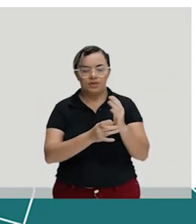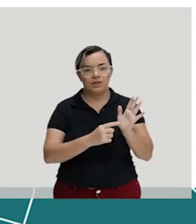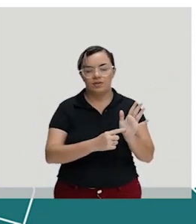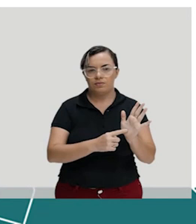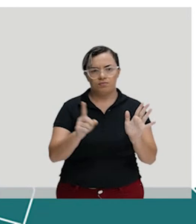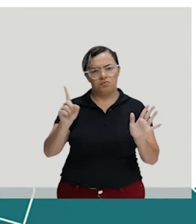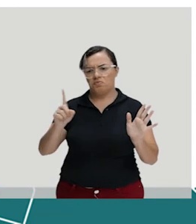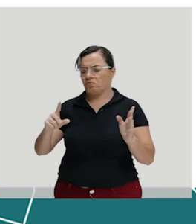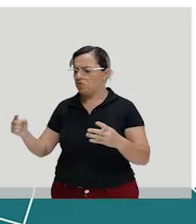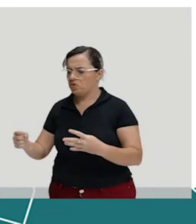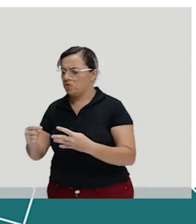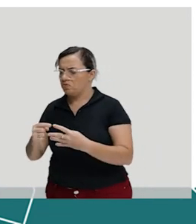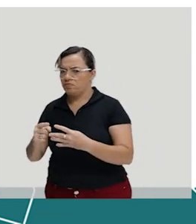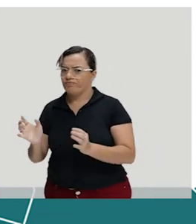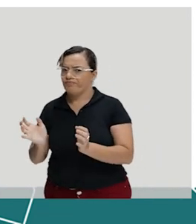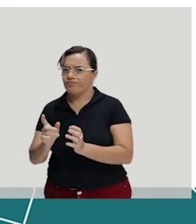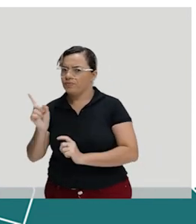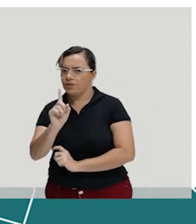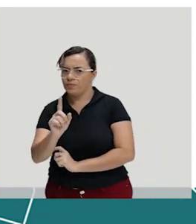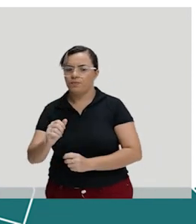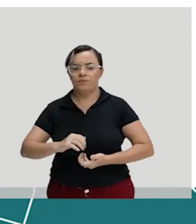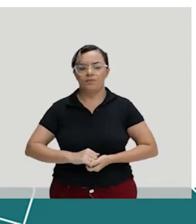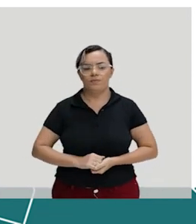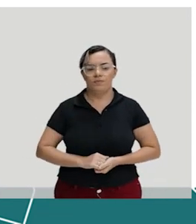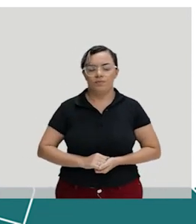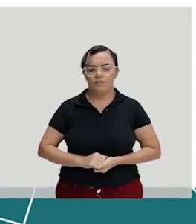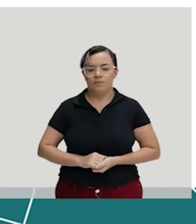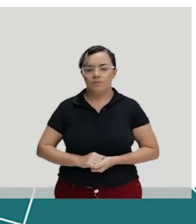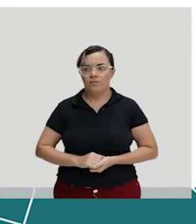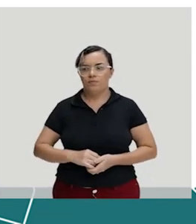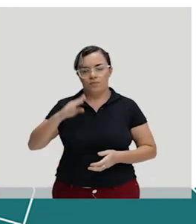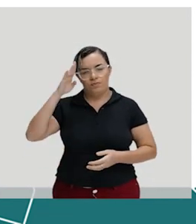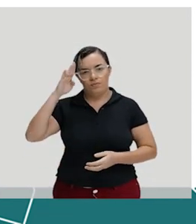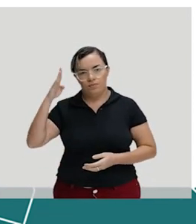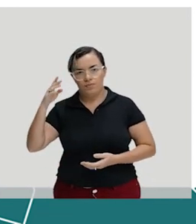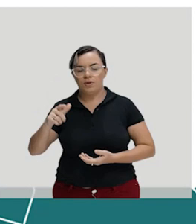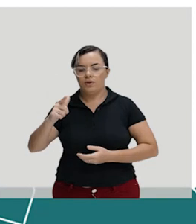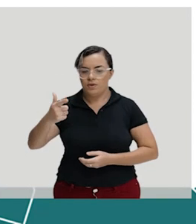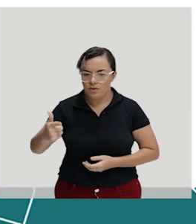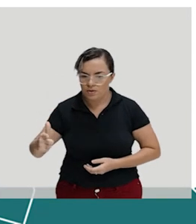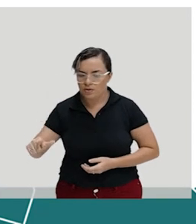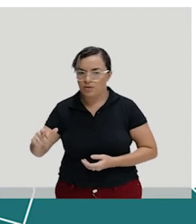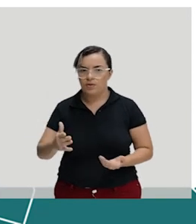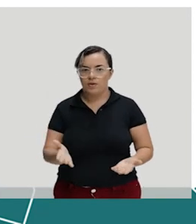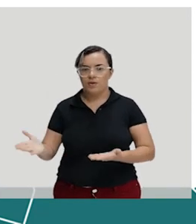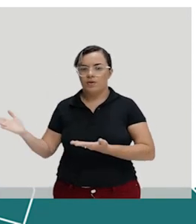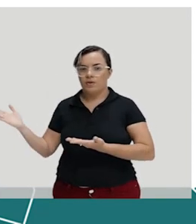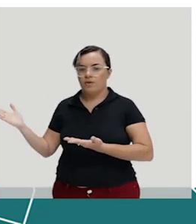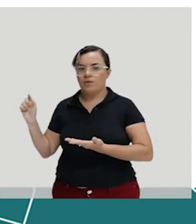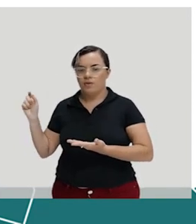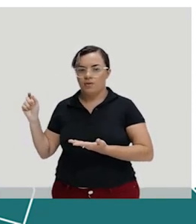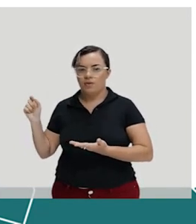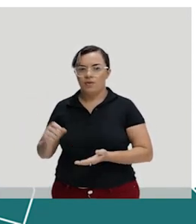simbolismo não não tem espaço tá os principais mas aqui a gente repete o o o a estrofe os principais